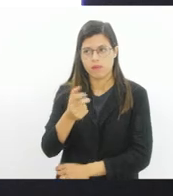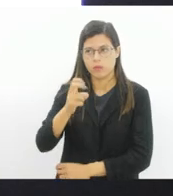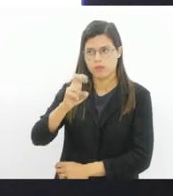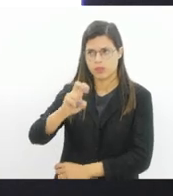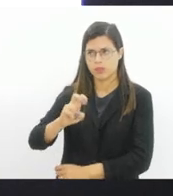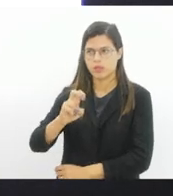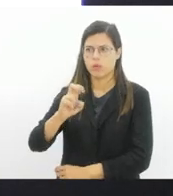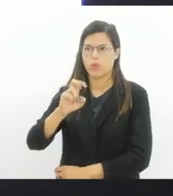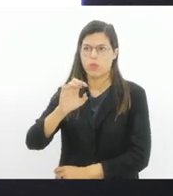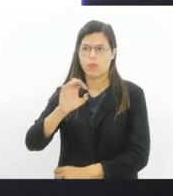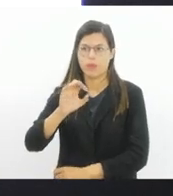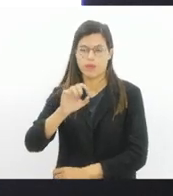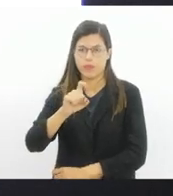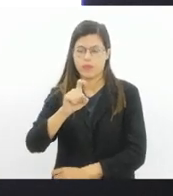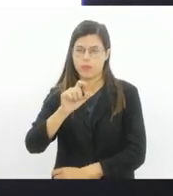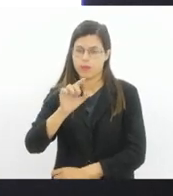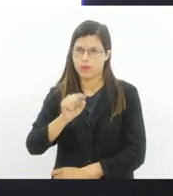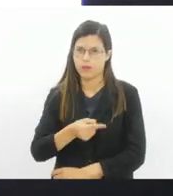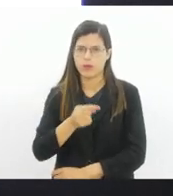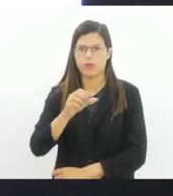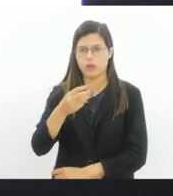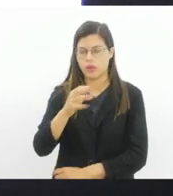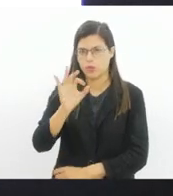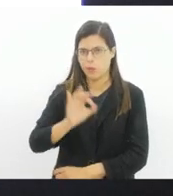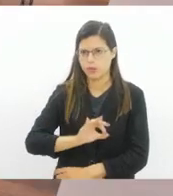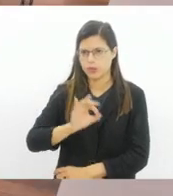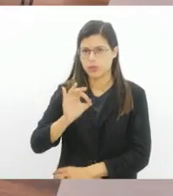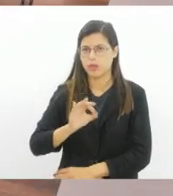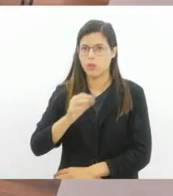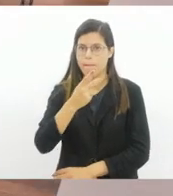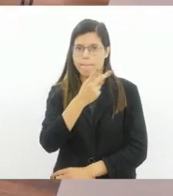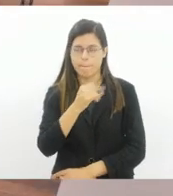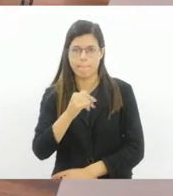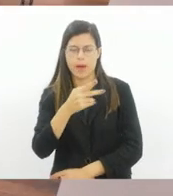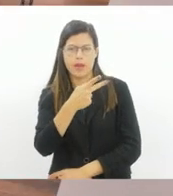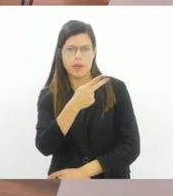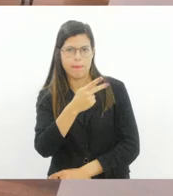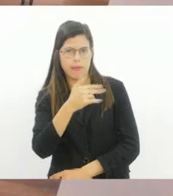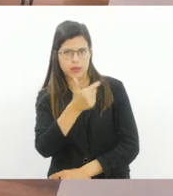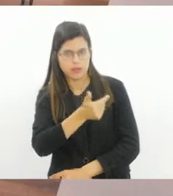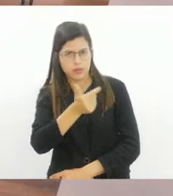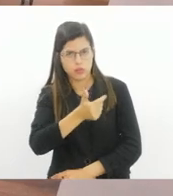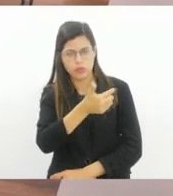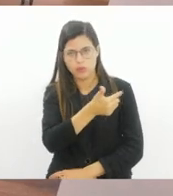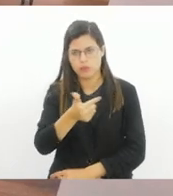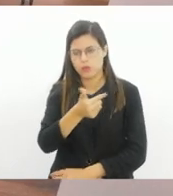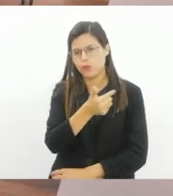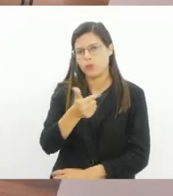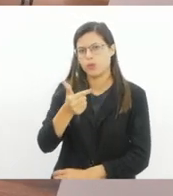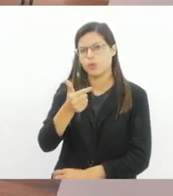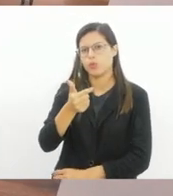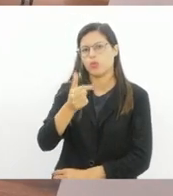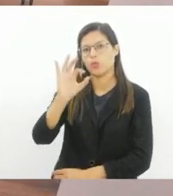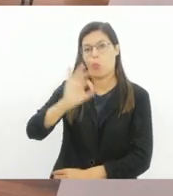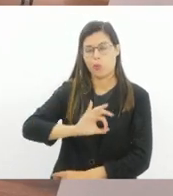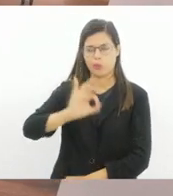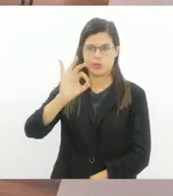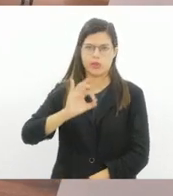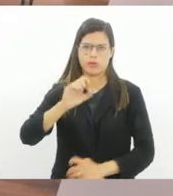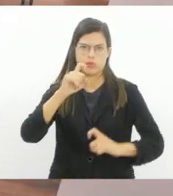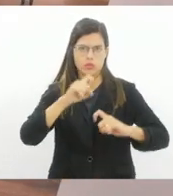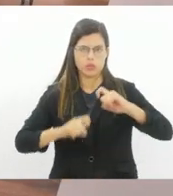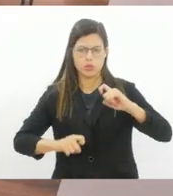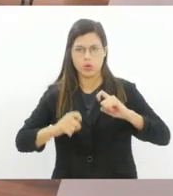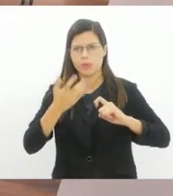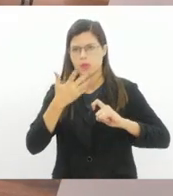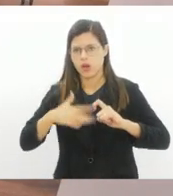25,3% dos casos de estupro. Pais e padrastos, 22% dos casos de estupro de vulnerável. Então, é um